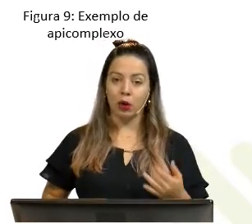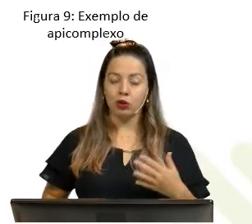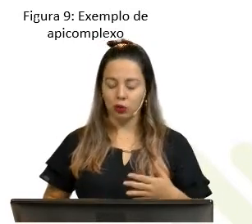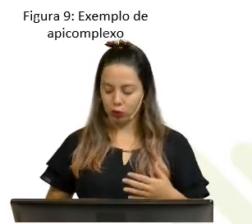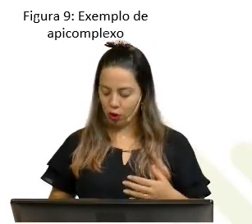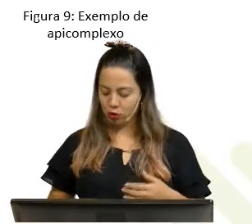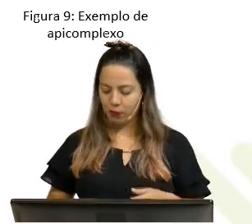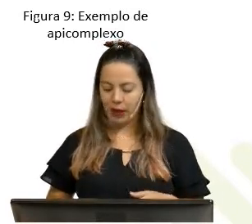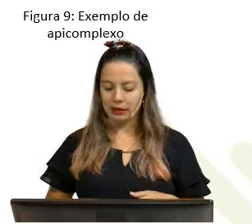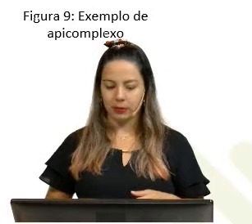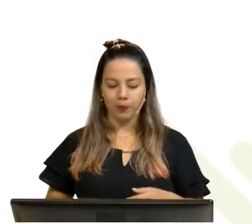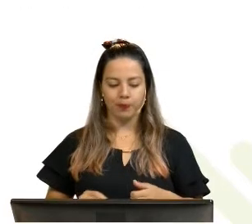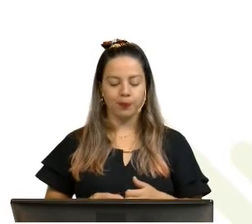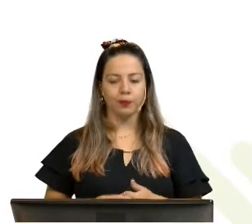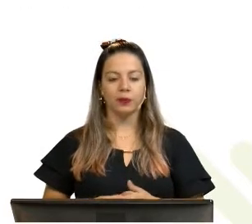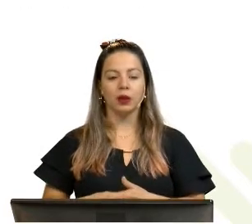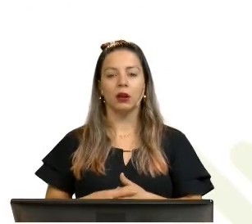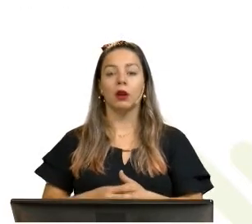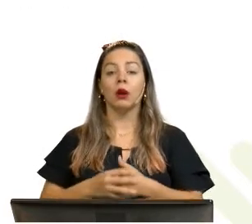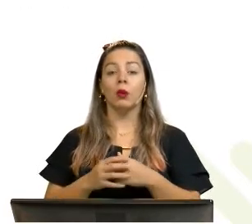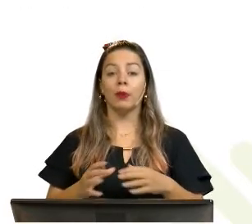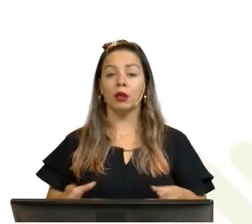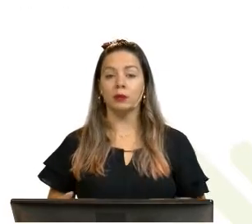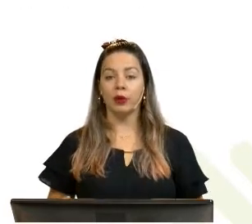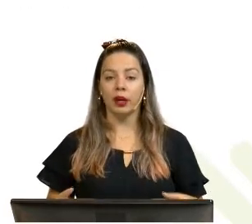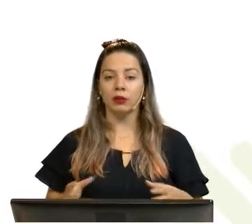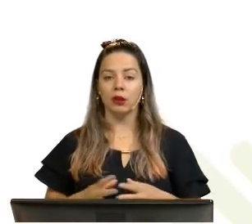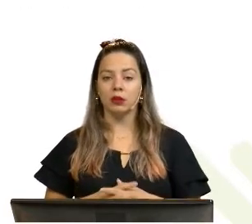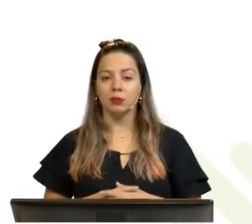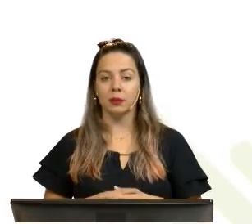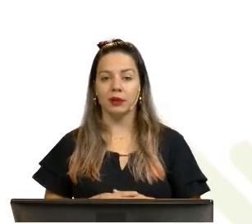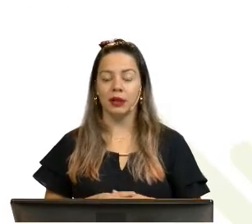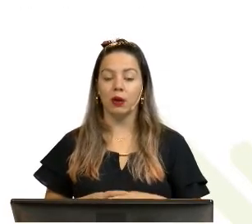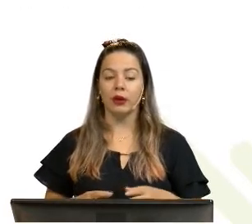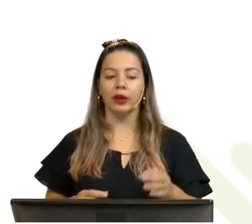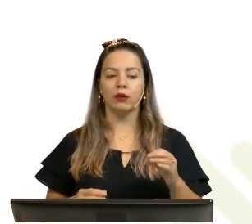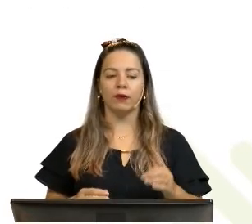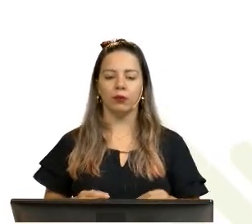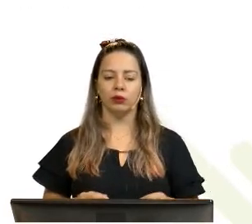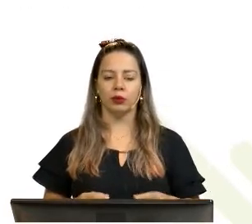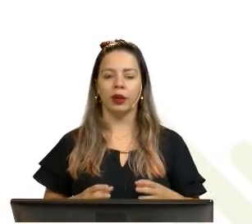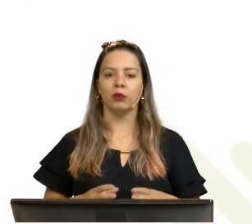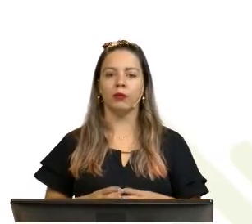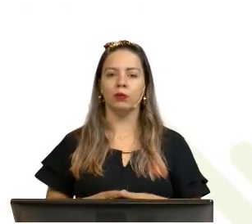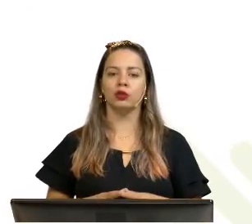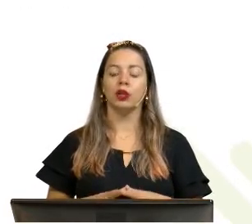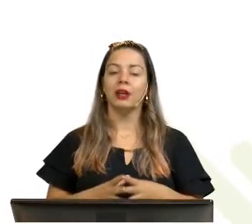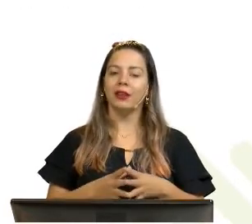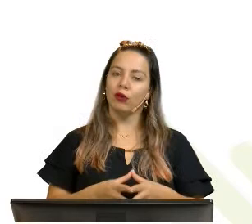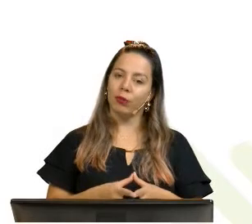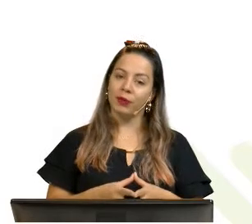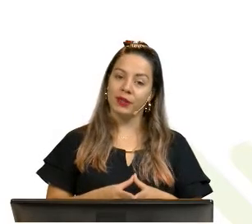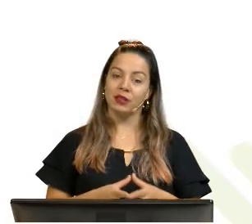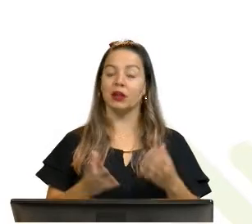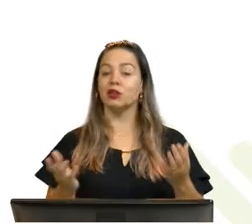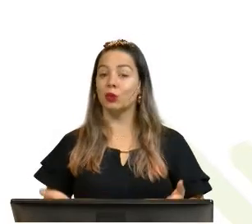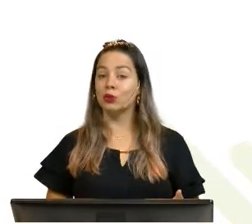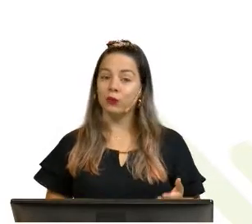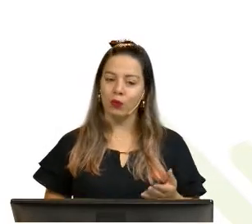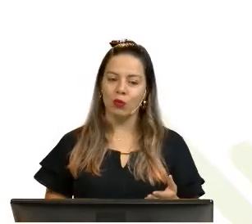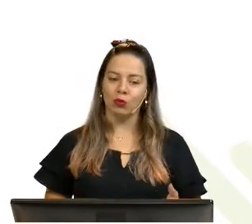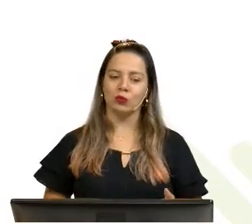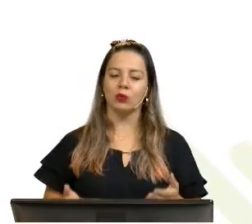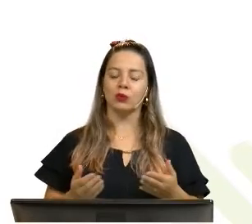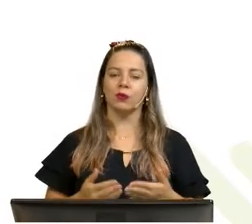plasmódio e toxoplasmose o próximo rei que nós vamos aprender agora o reino fungi o reino fungi tem como representante